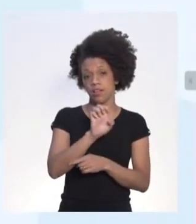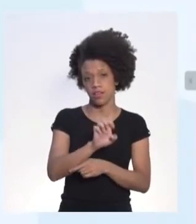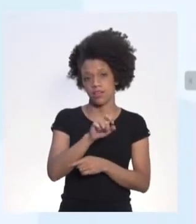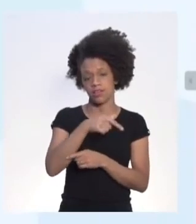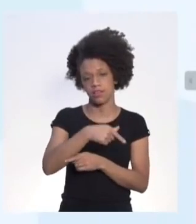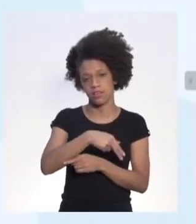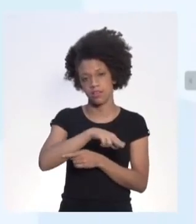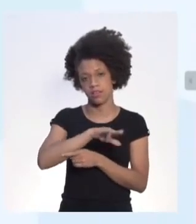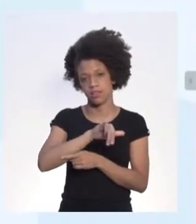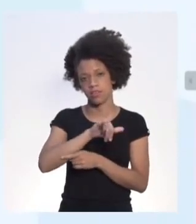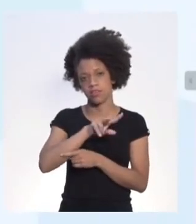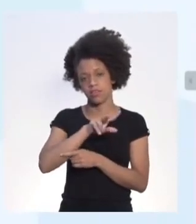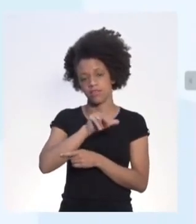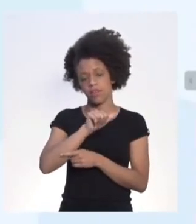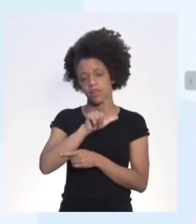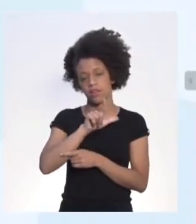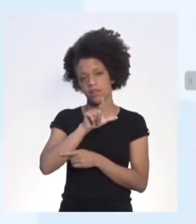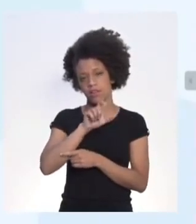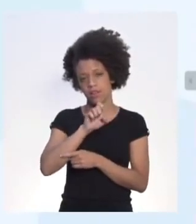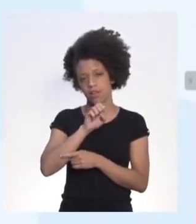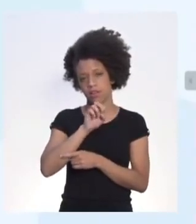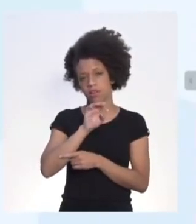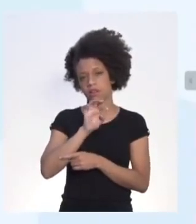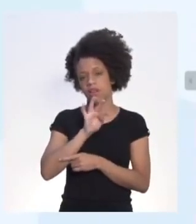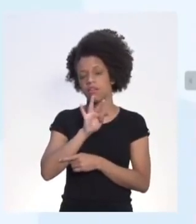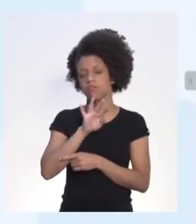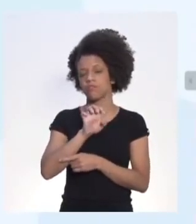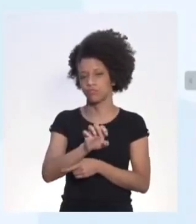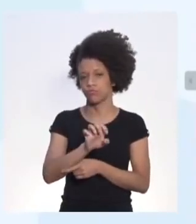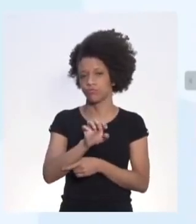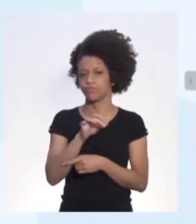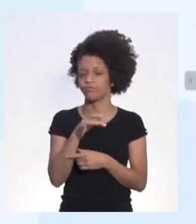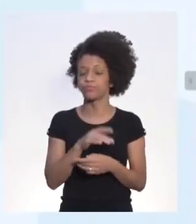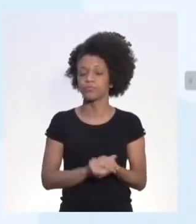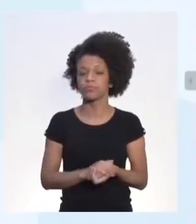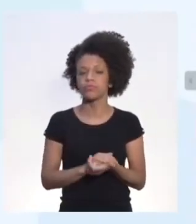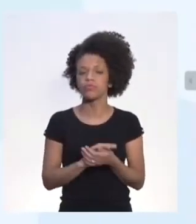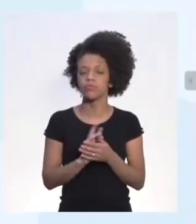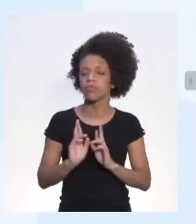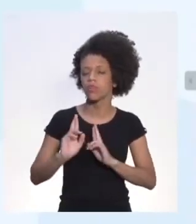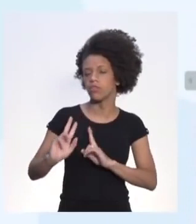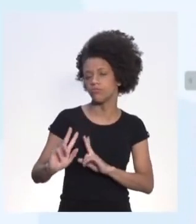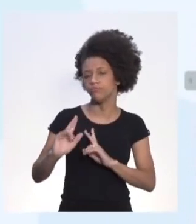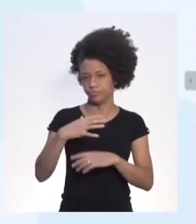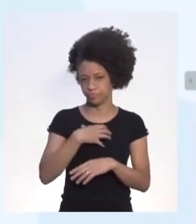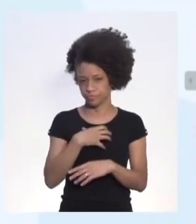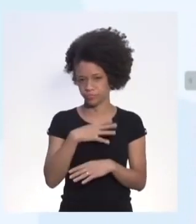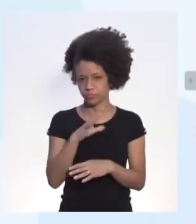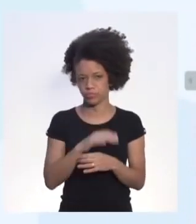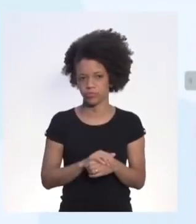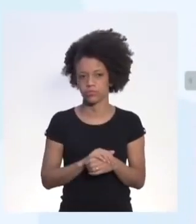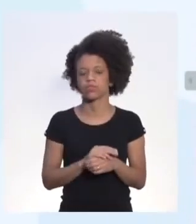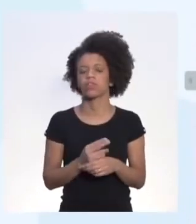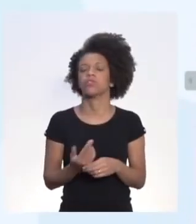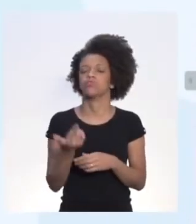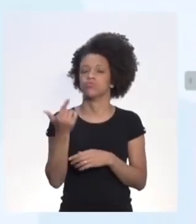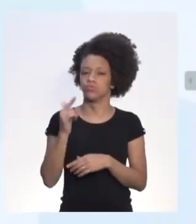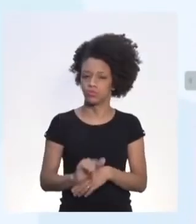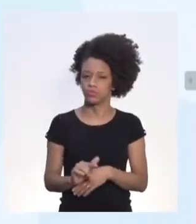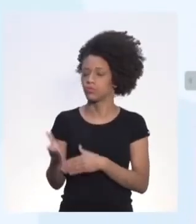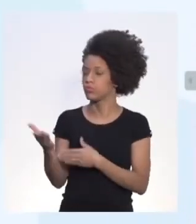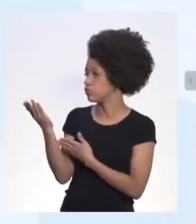tenho frações equivalentes, beleza? Vamos tentar agora de uma outra forma. Então, eu vou colocar de novo para vocês aí,